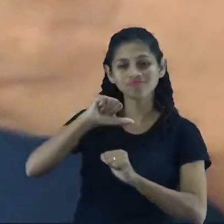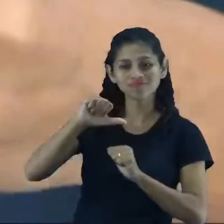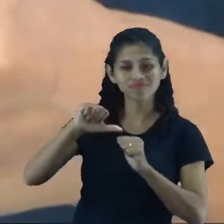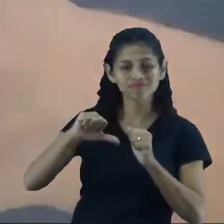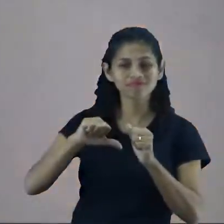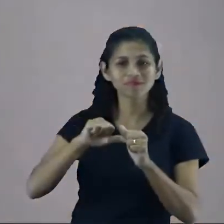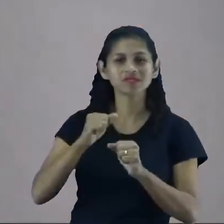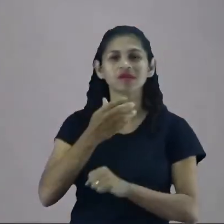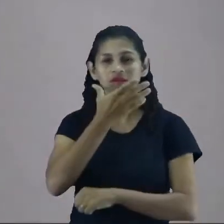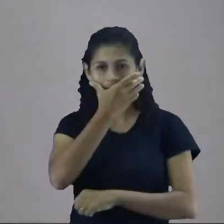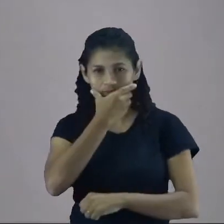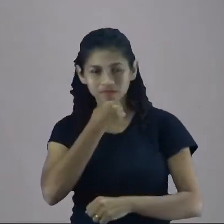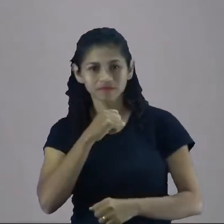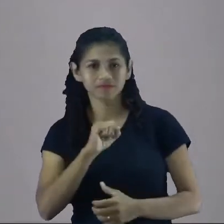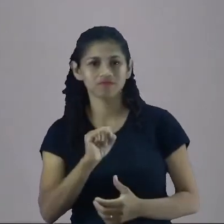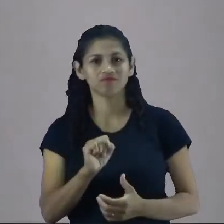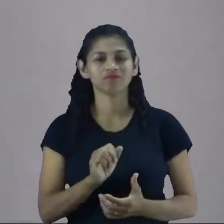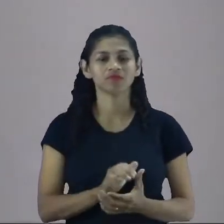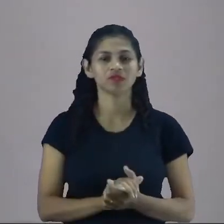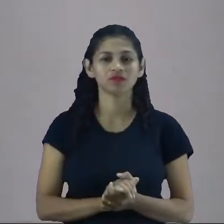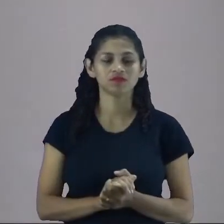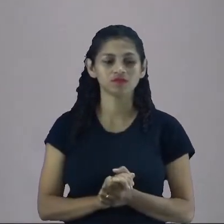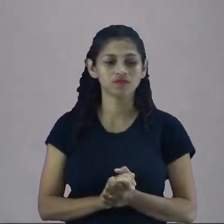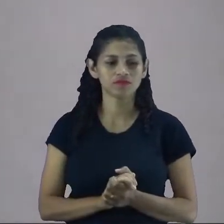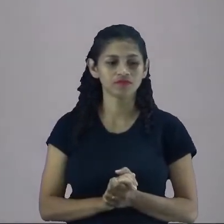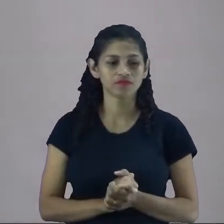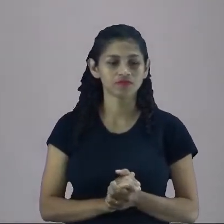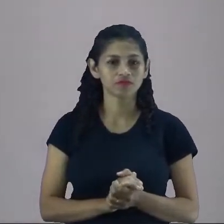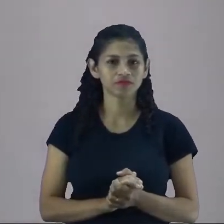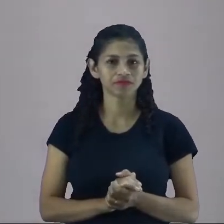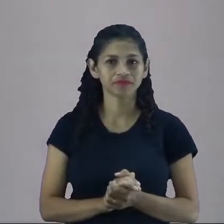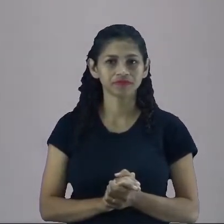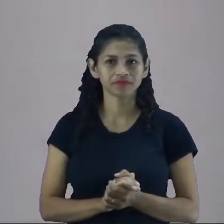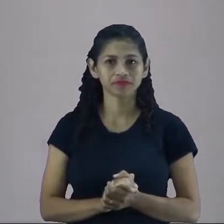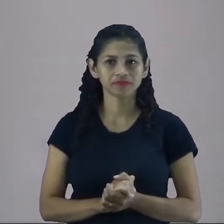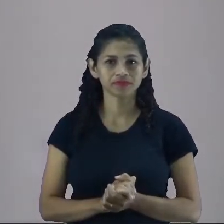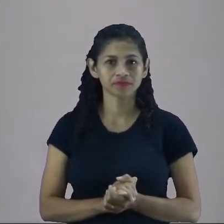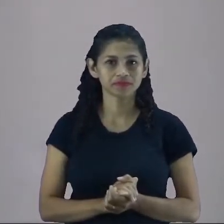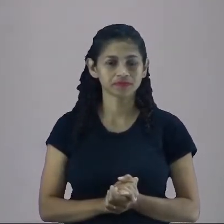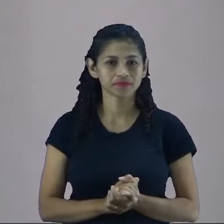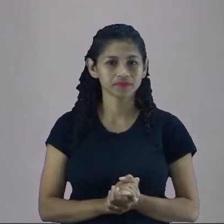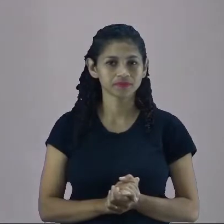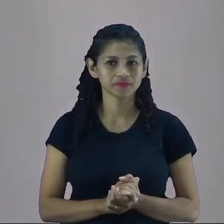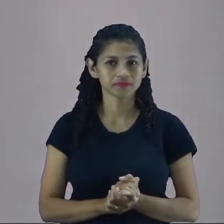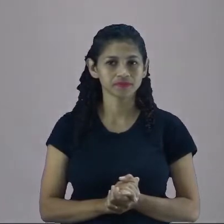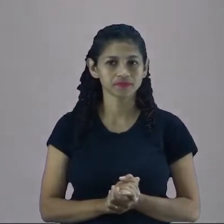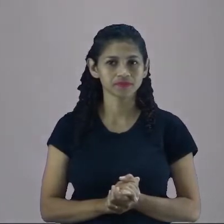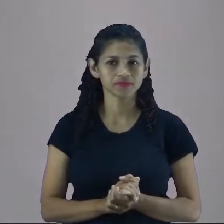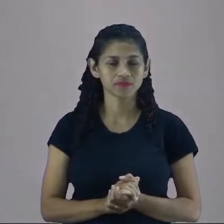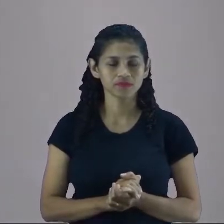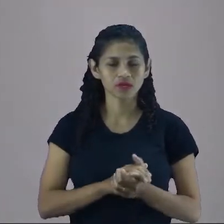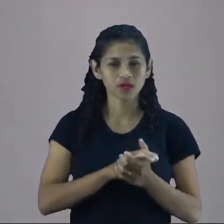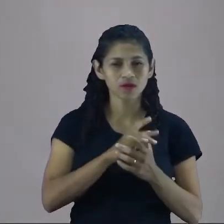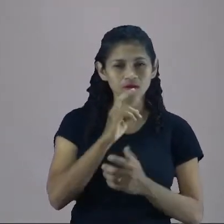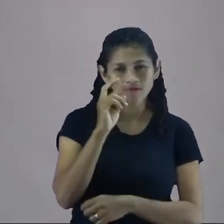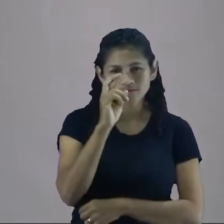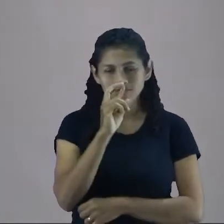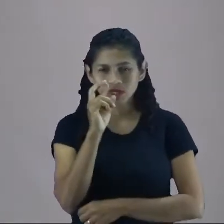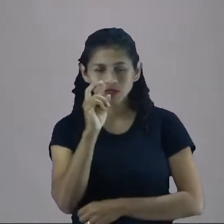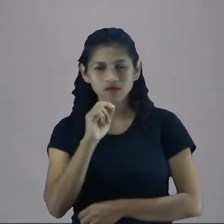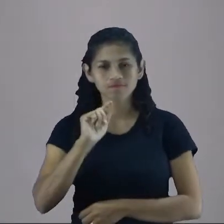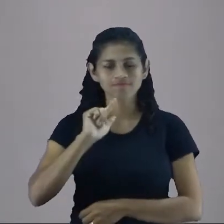vamos colocar aqui do lado onde está escrito paisagem humanizada, certinho? Vamos analisar agora a